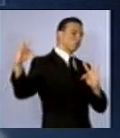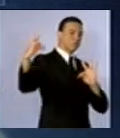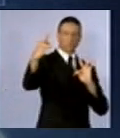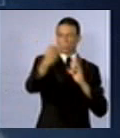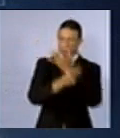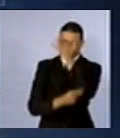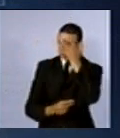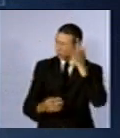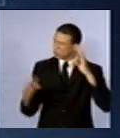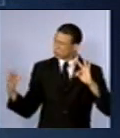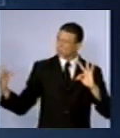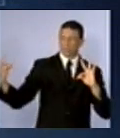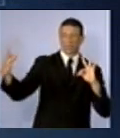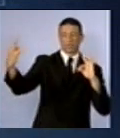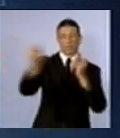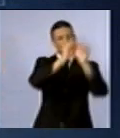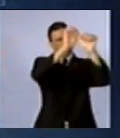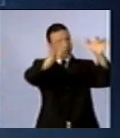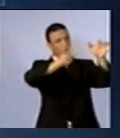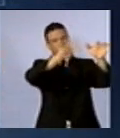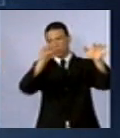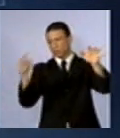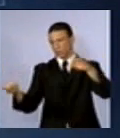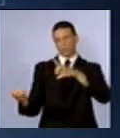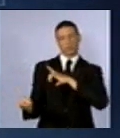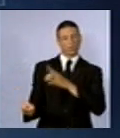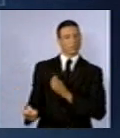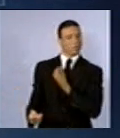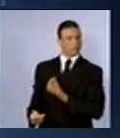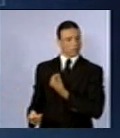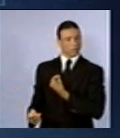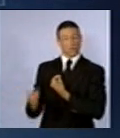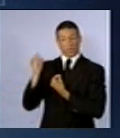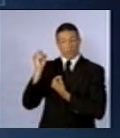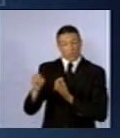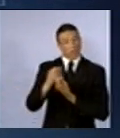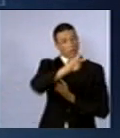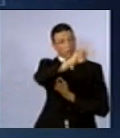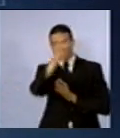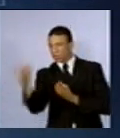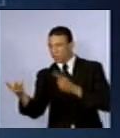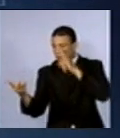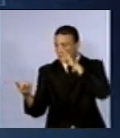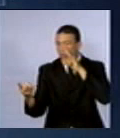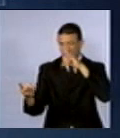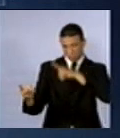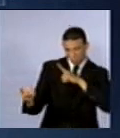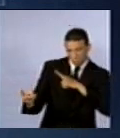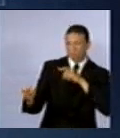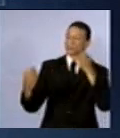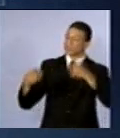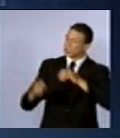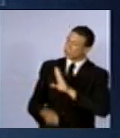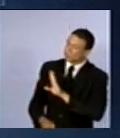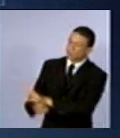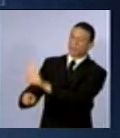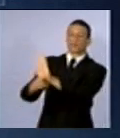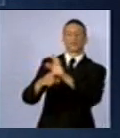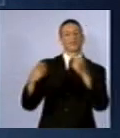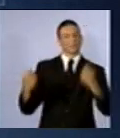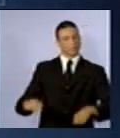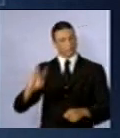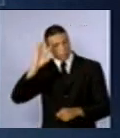campo magnético, e se risco existir, é preciso que medidas sejam tomadas, nesse caso. O